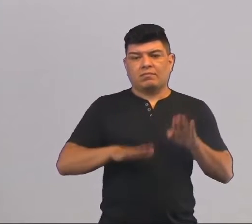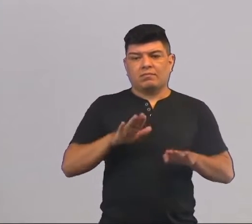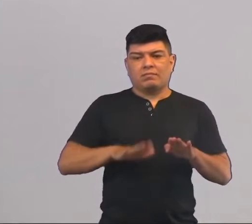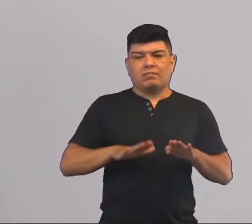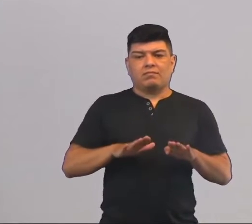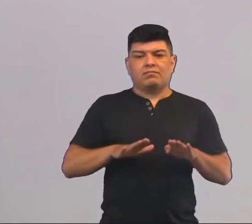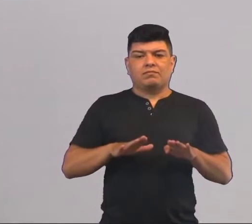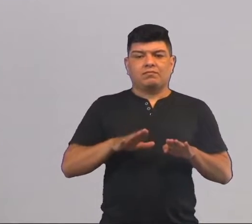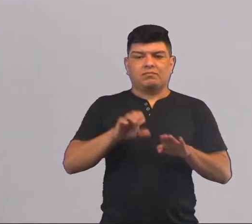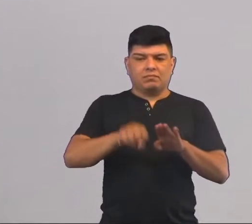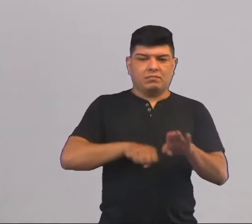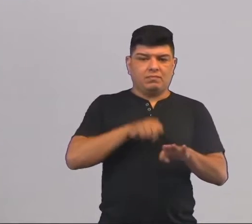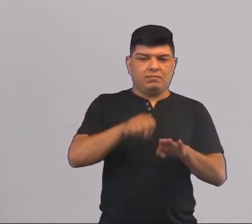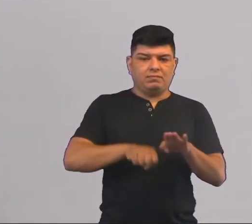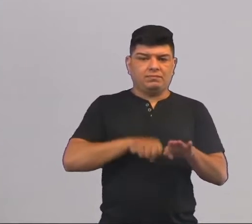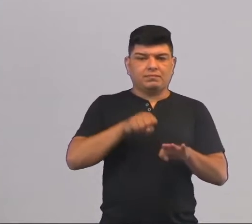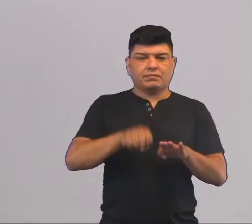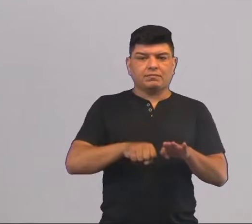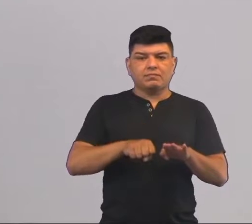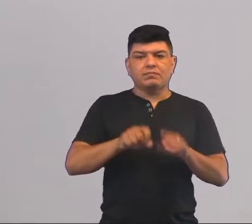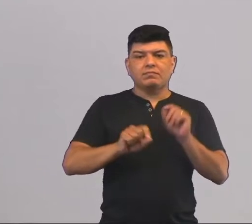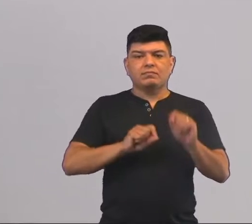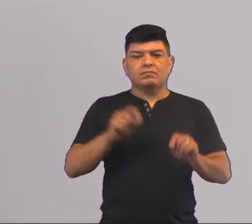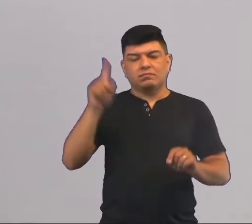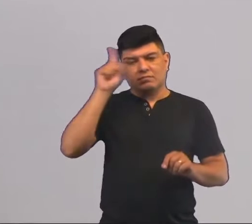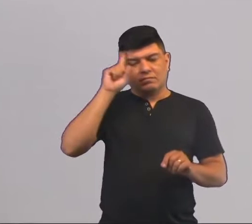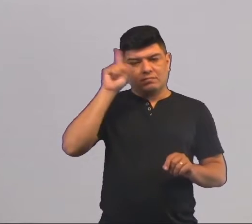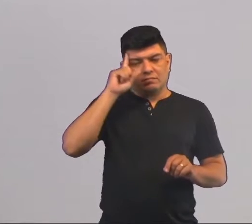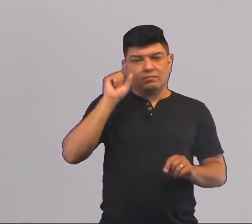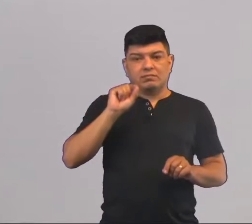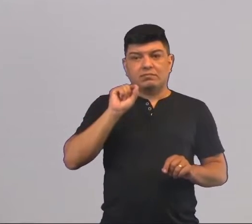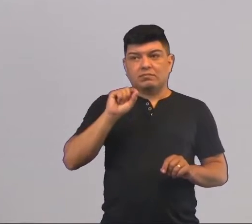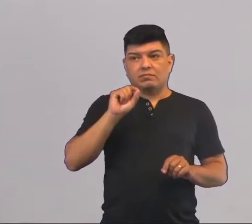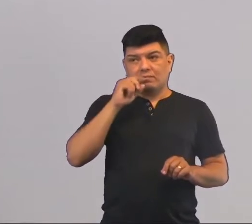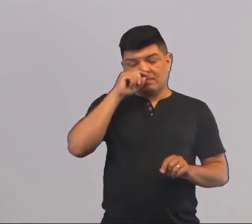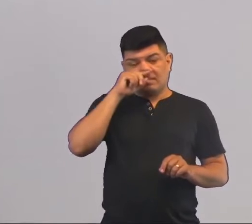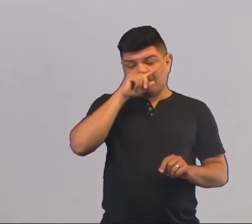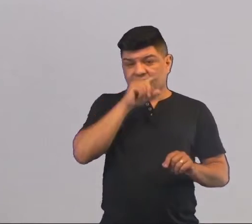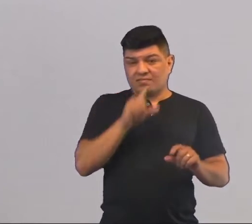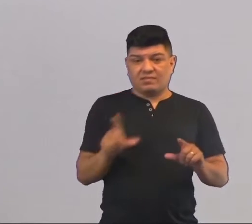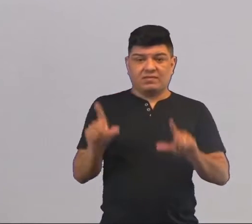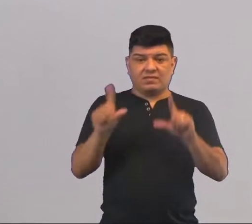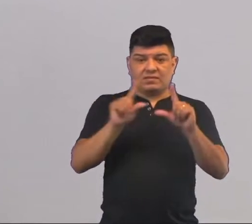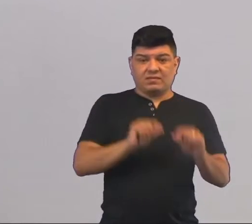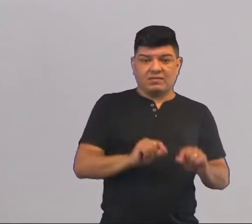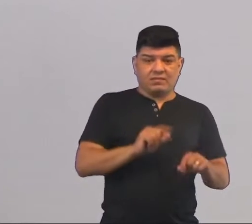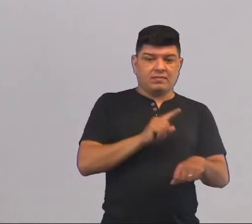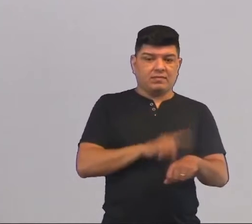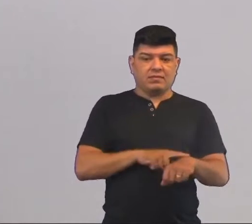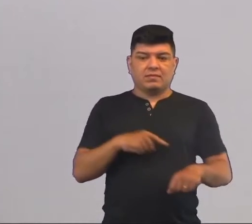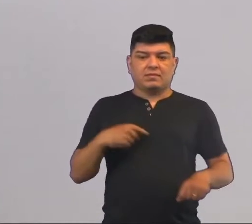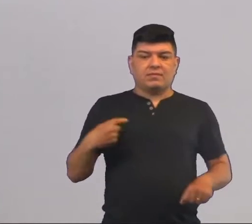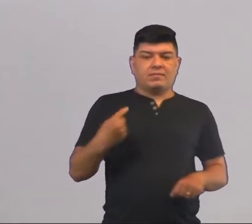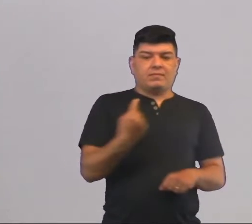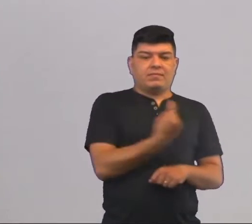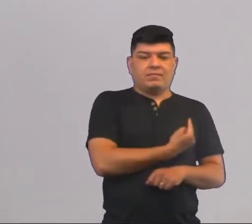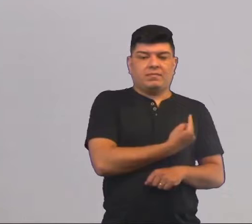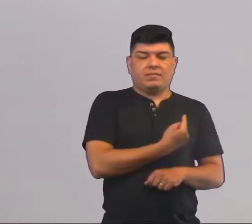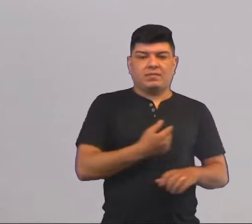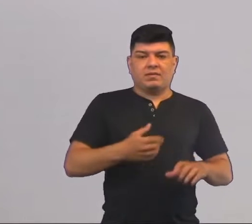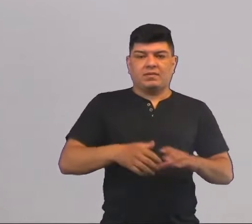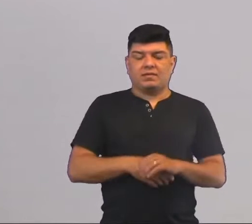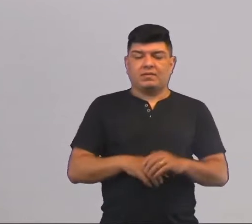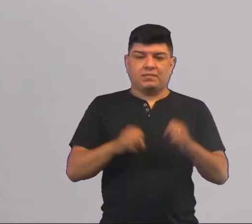vezes essas máquinas o que que elas podem fazer o nosso dia a dia podem otimizar o nosso tempo em que